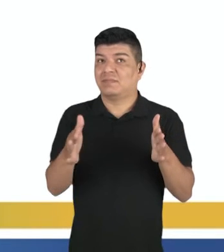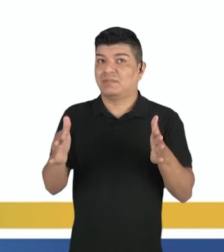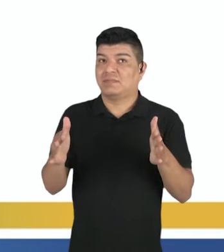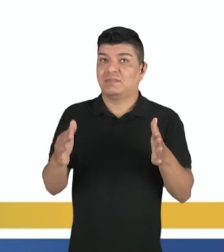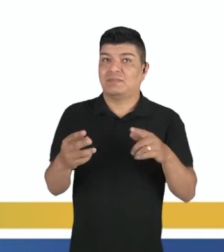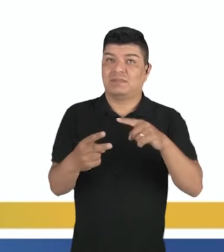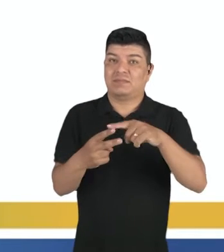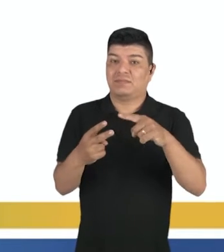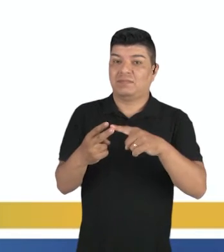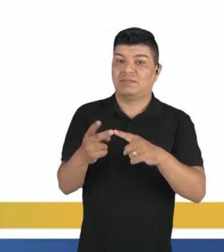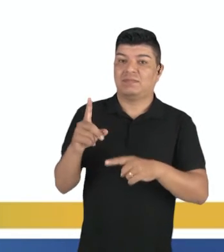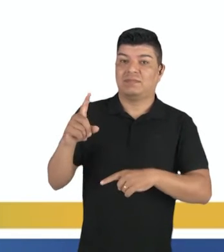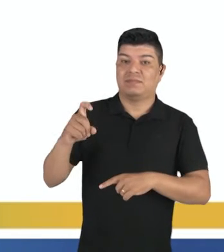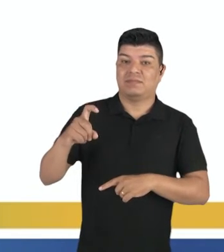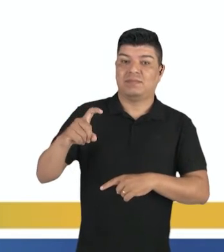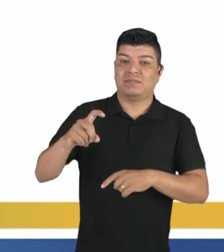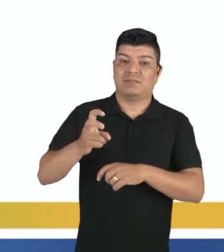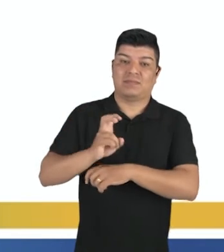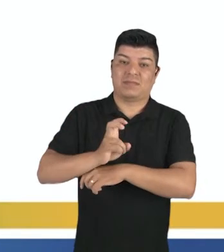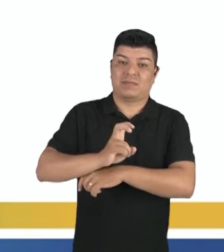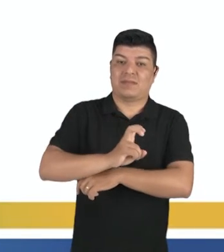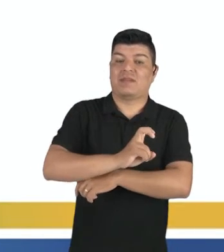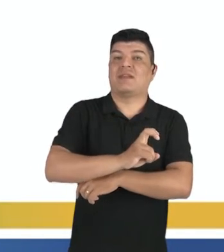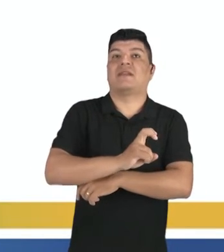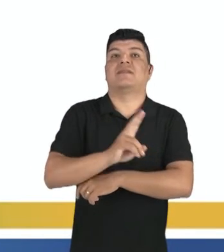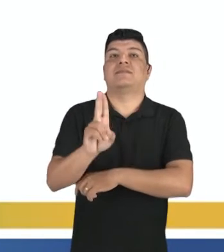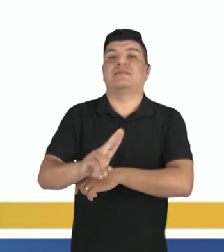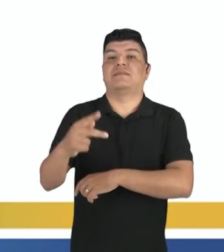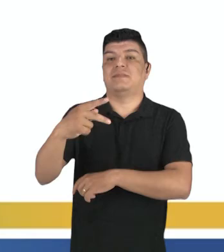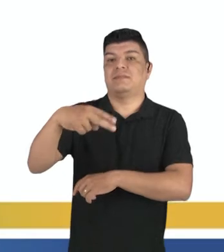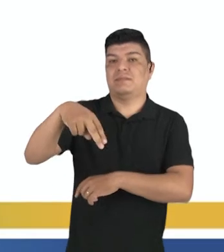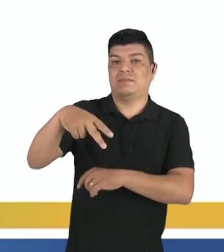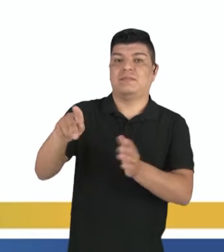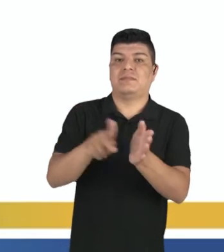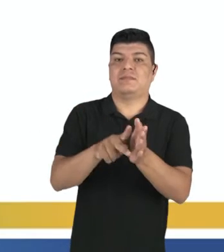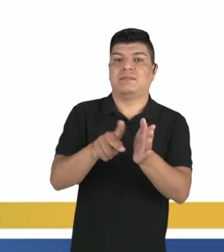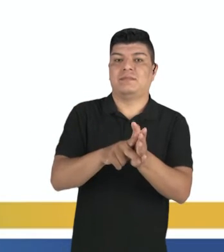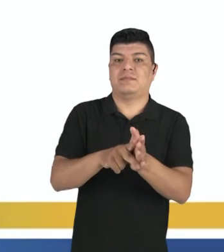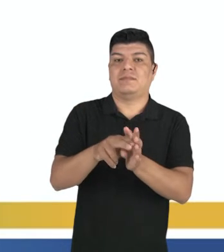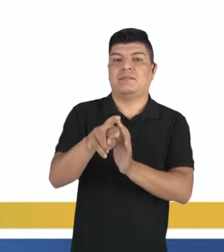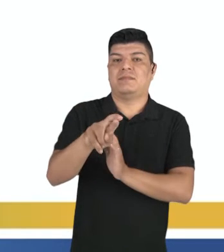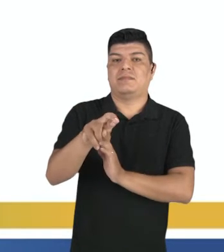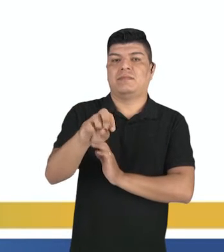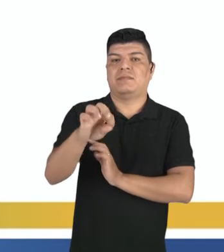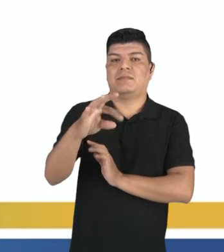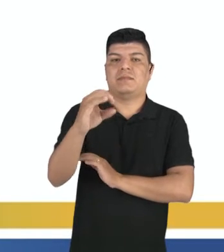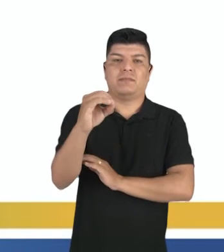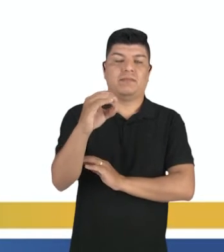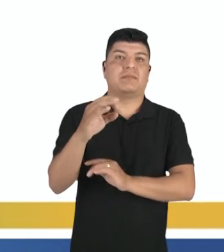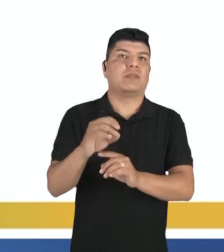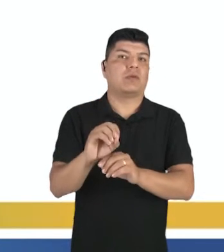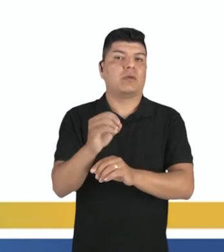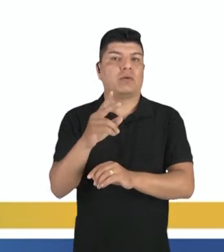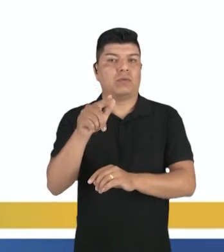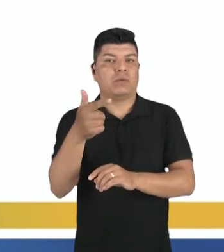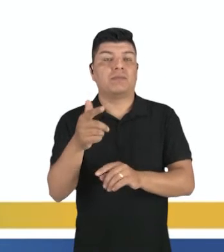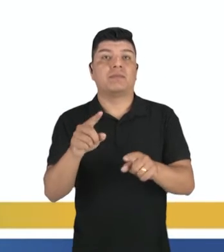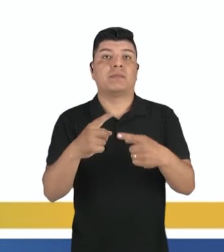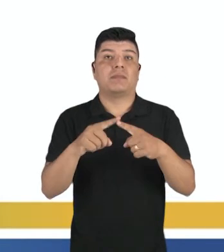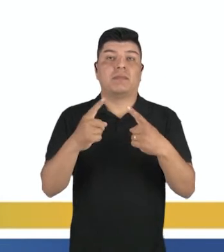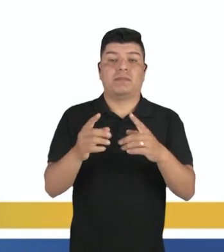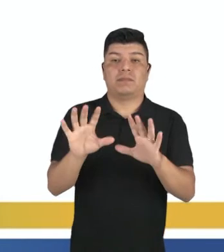uma das cobras com relação ao uso de pronome pessoal reto, em vez de pronome oblíquo.